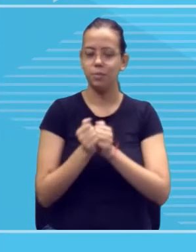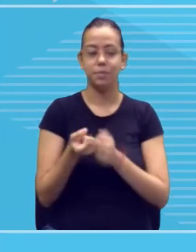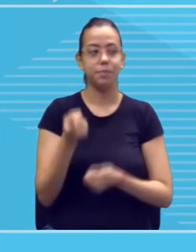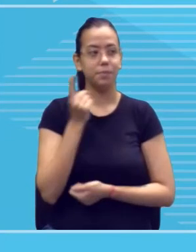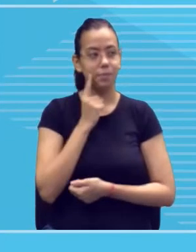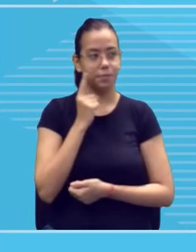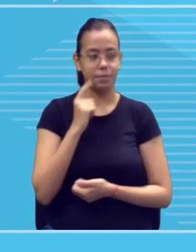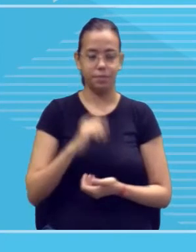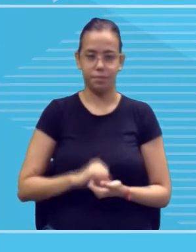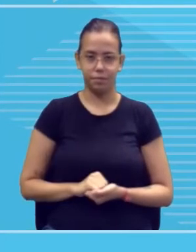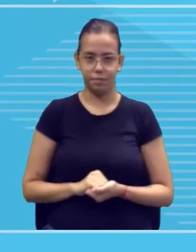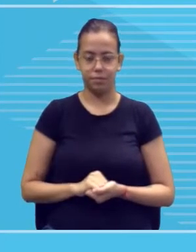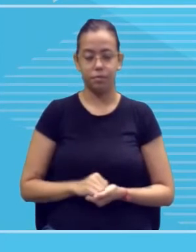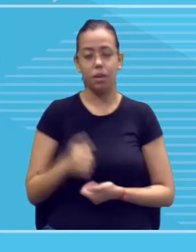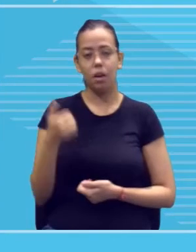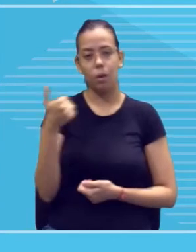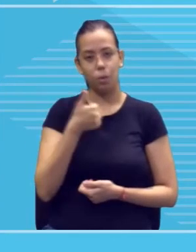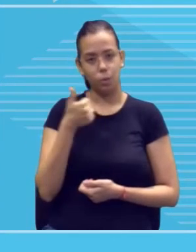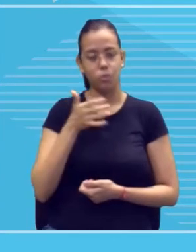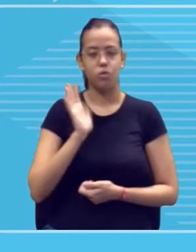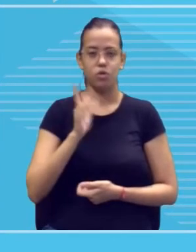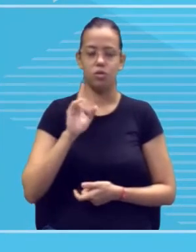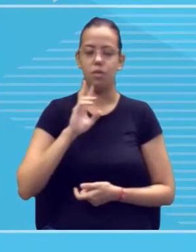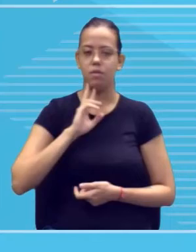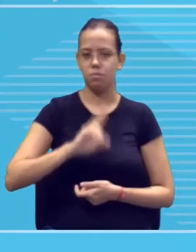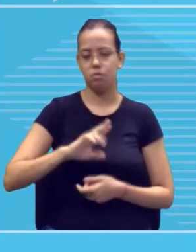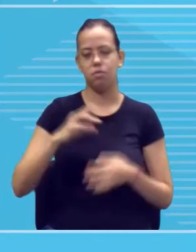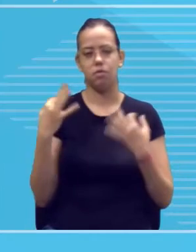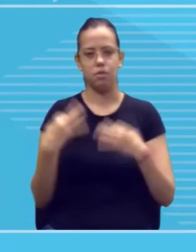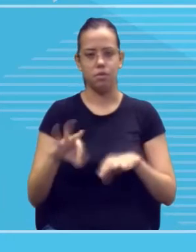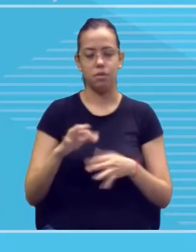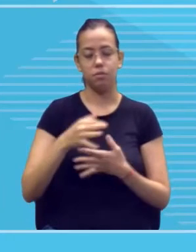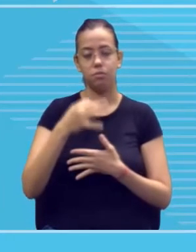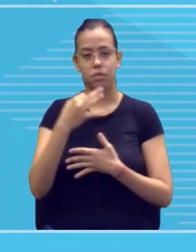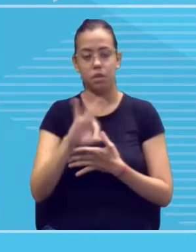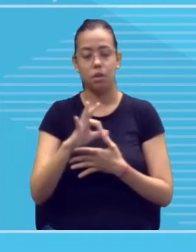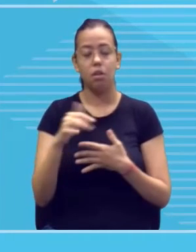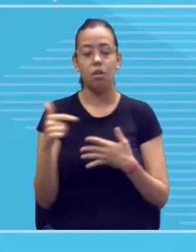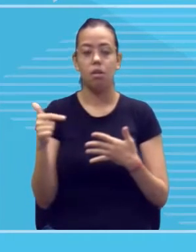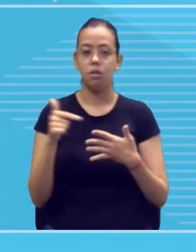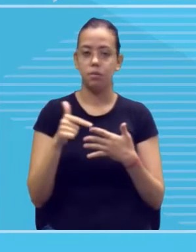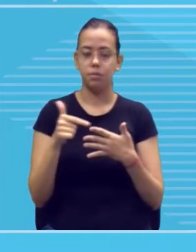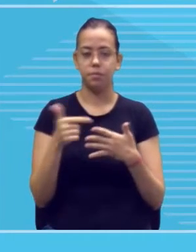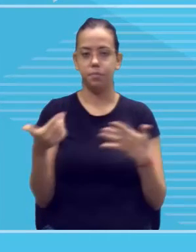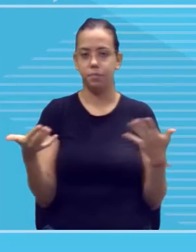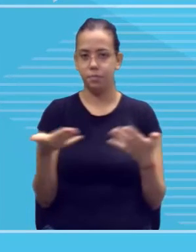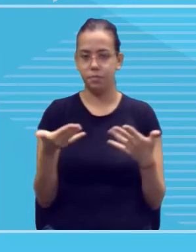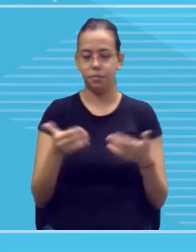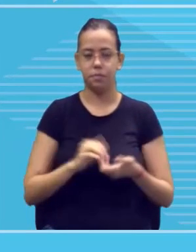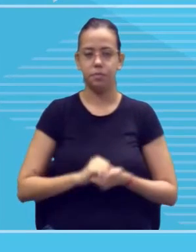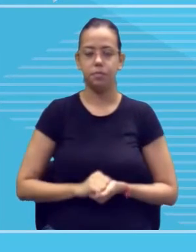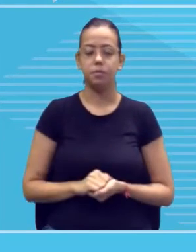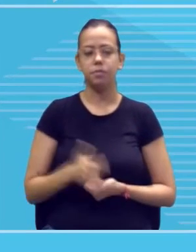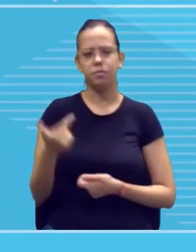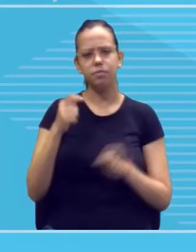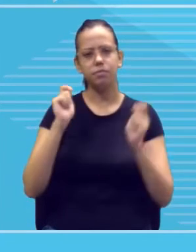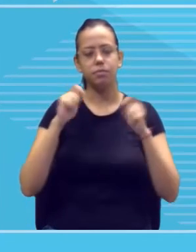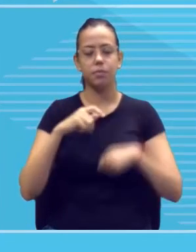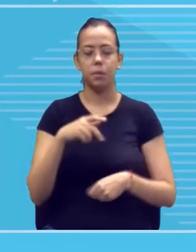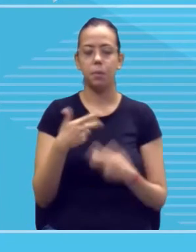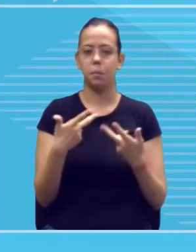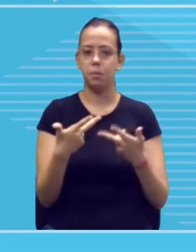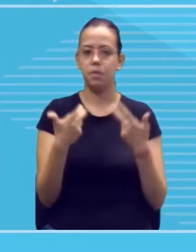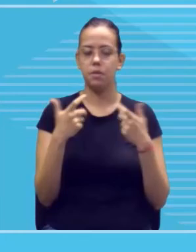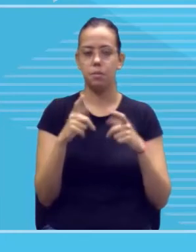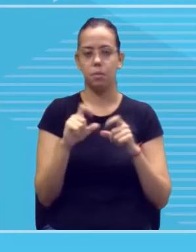só a número um já fiz tá correta vamos ver a número 2 Olha só número 2 você consegue perceber que ela tá na